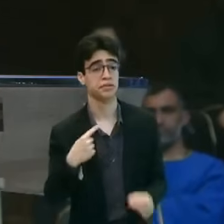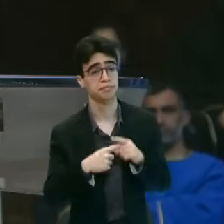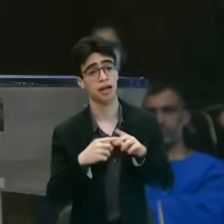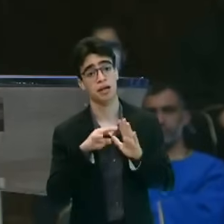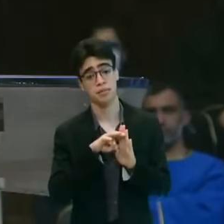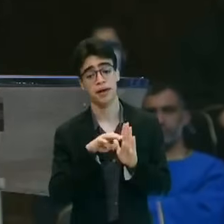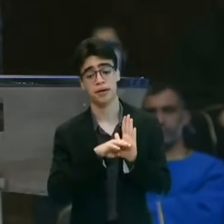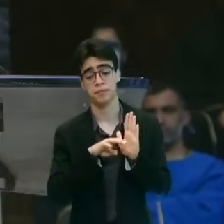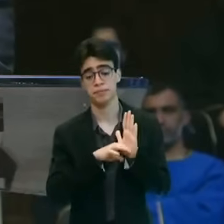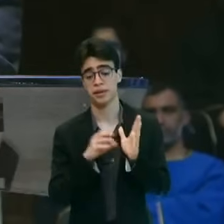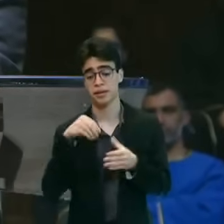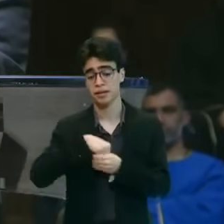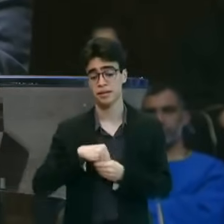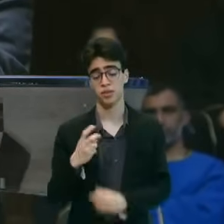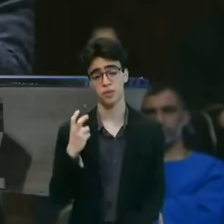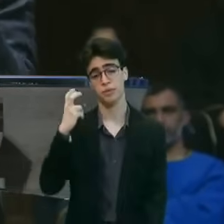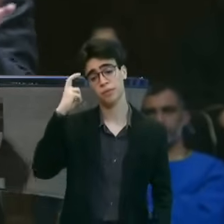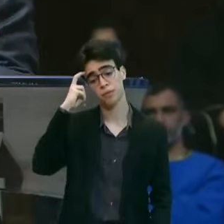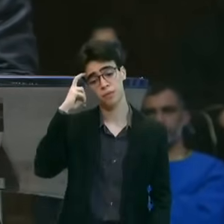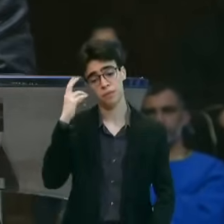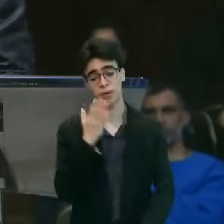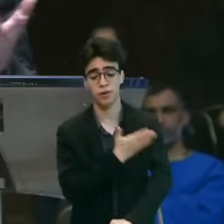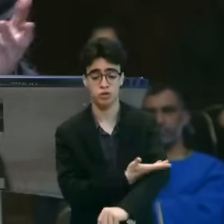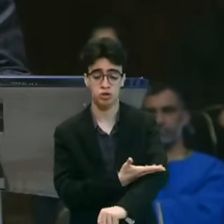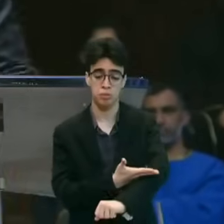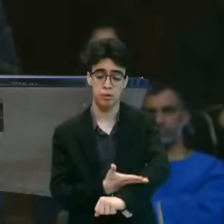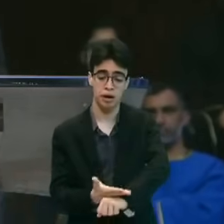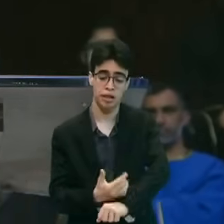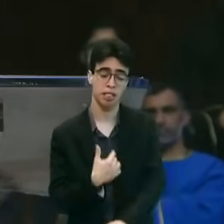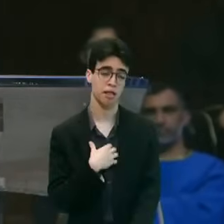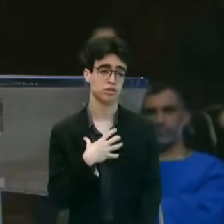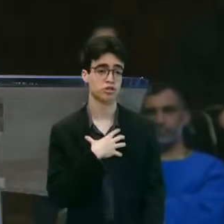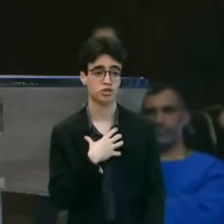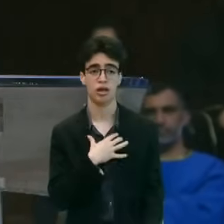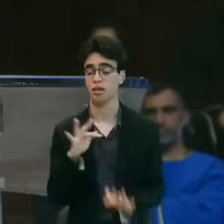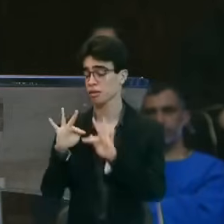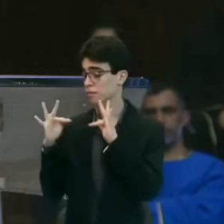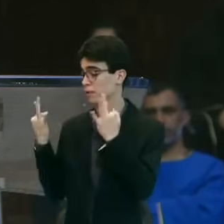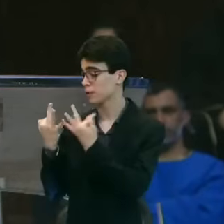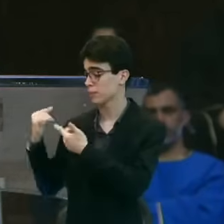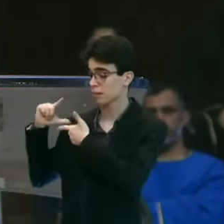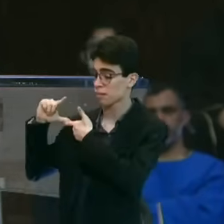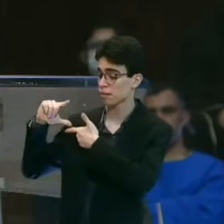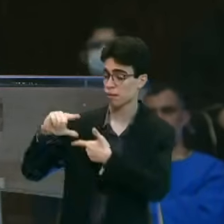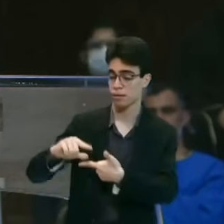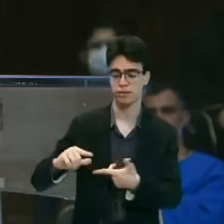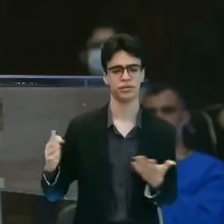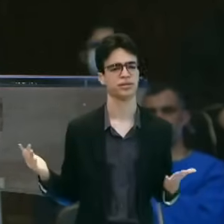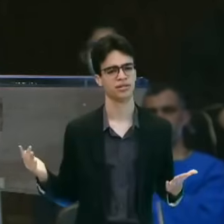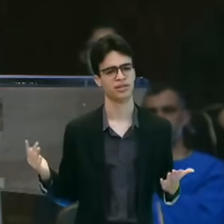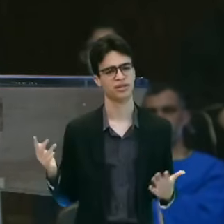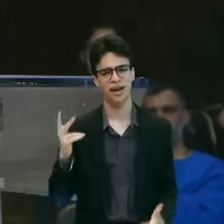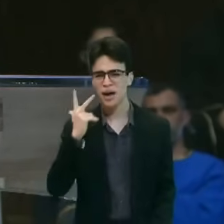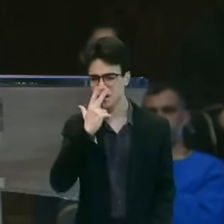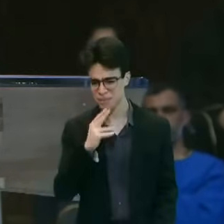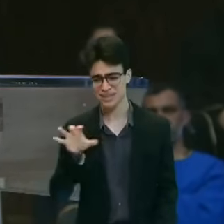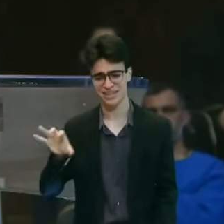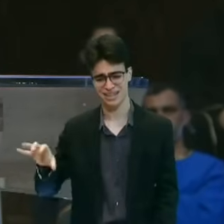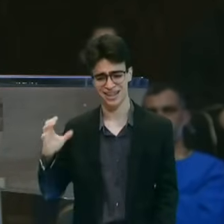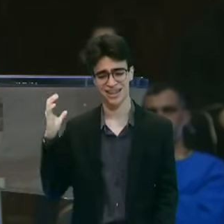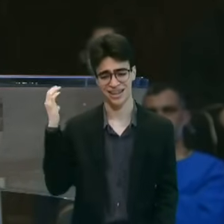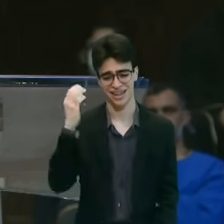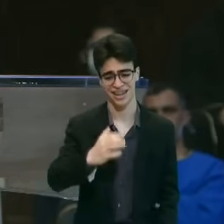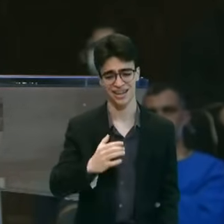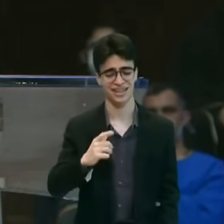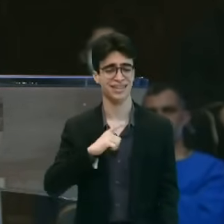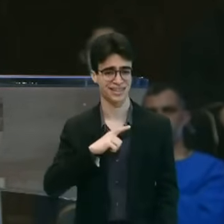parte da minha cultura, faz parte do meu jeito, faz parte da minha família. Era mais ou menos isso que a gente pode entender